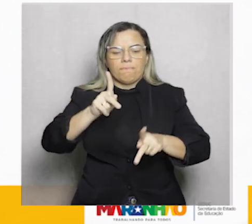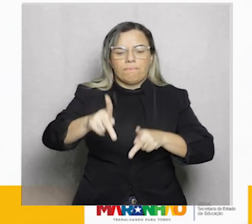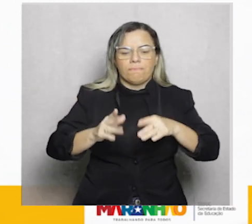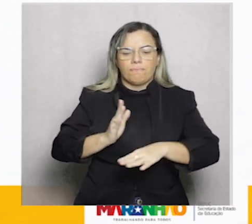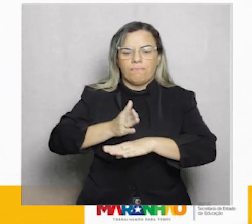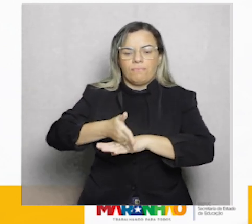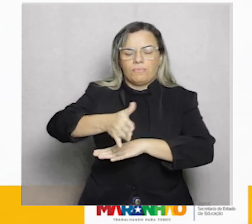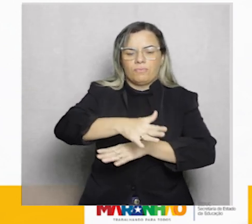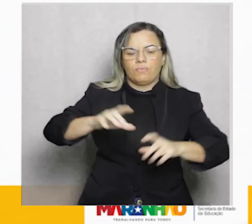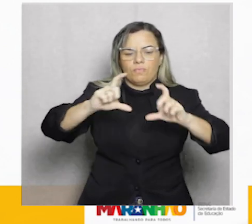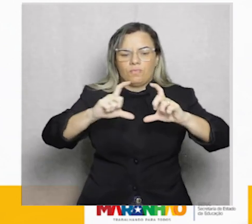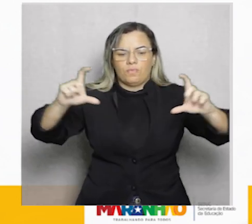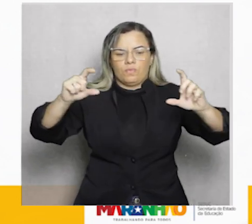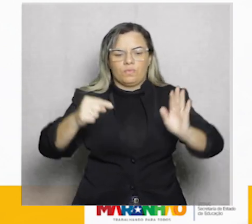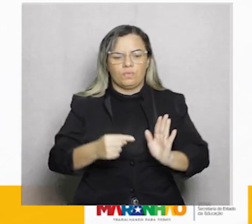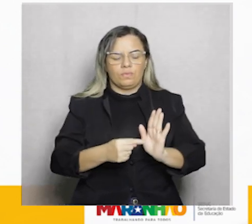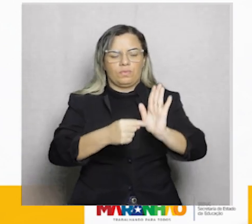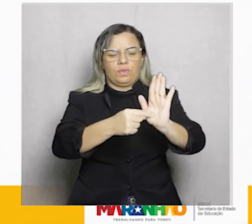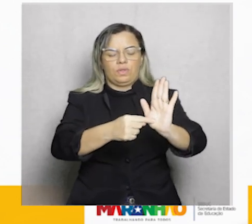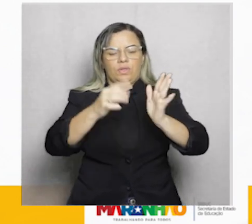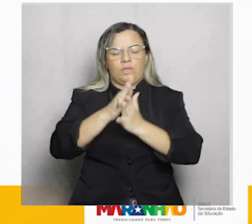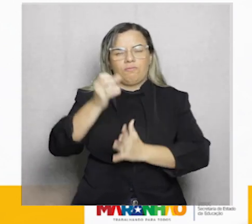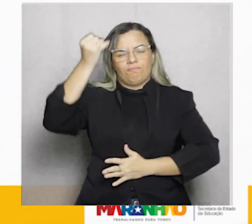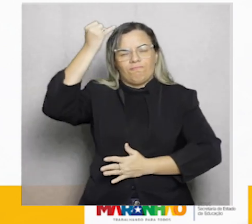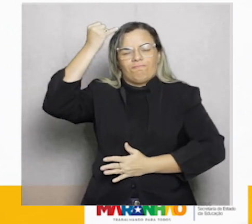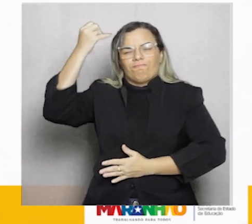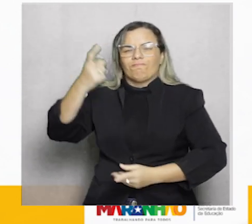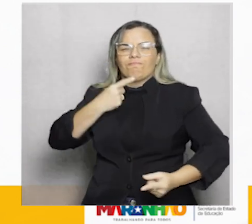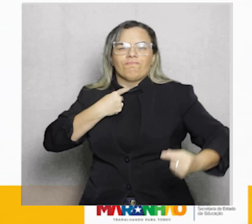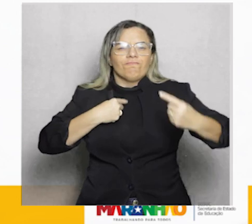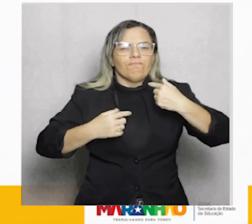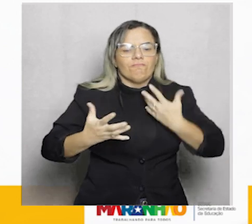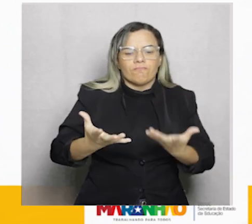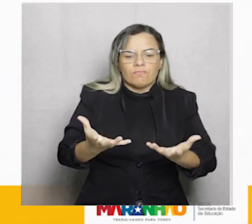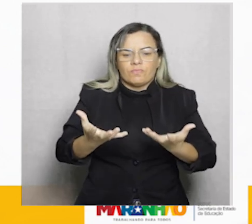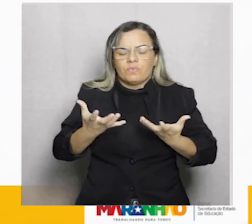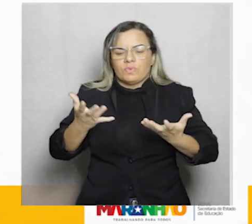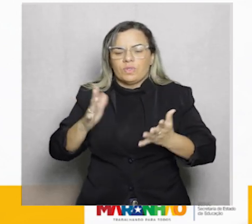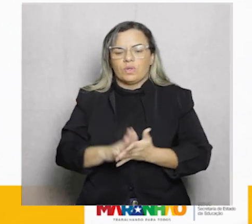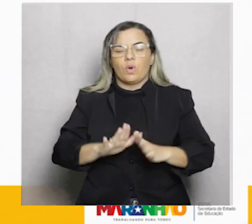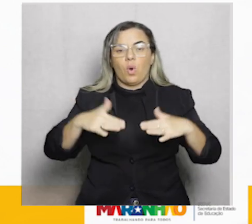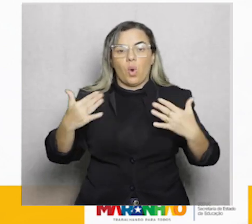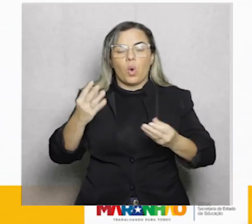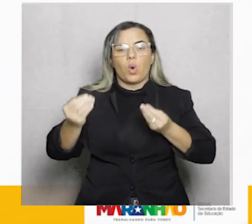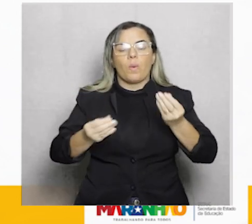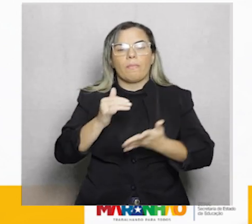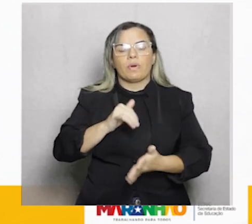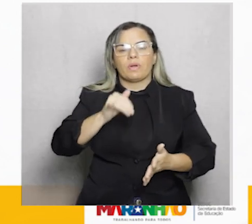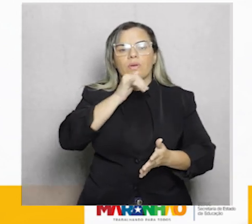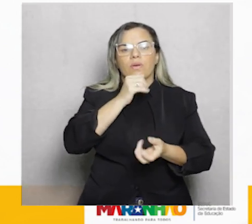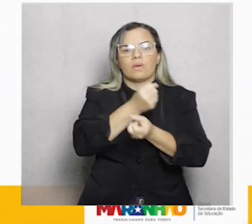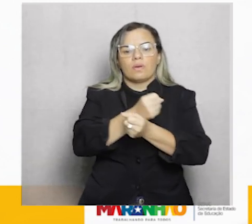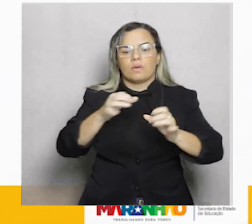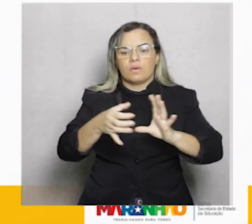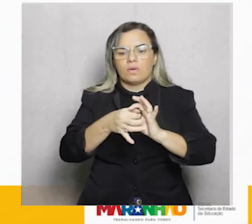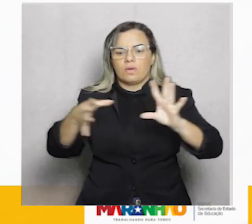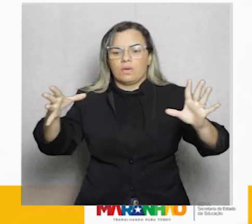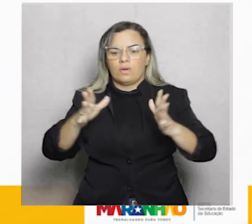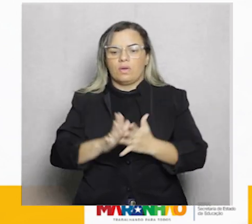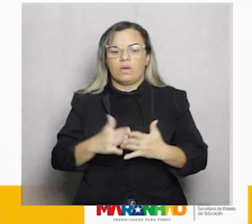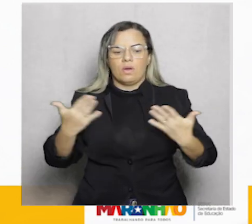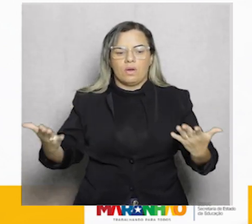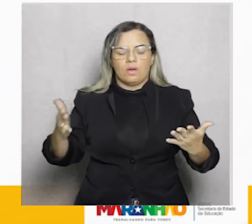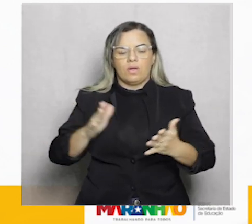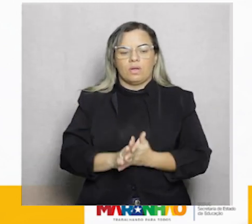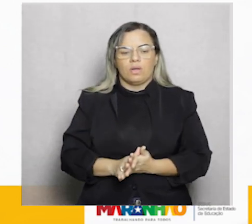no fragmento, e aos ideais desejados, como a abolição da escravatura e a igualdade jurídica de